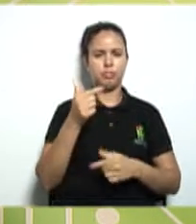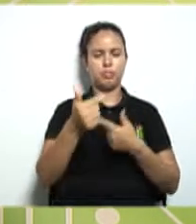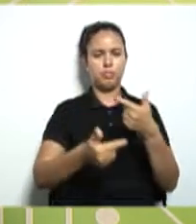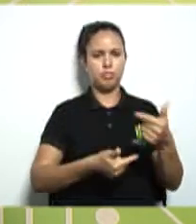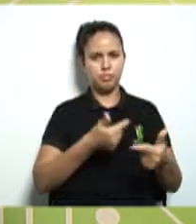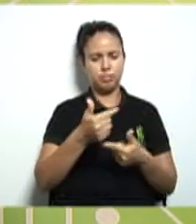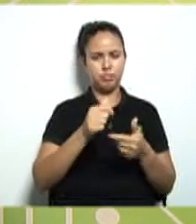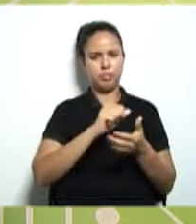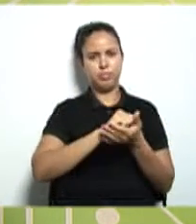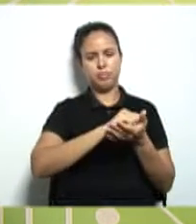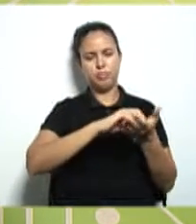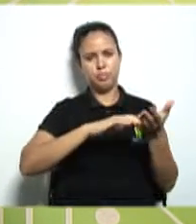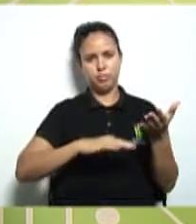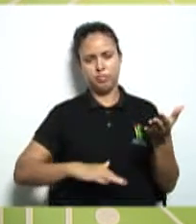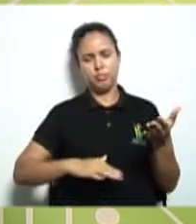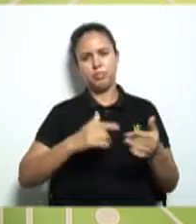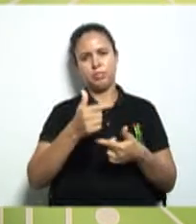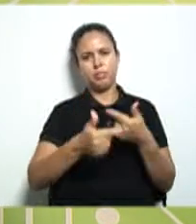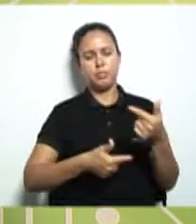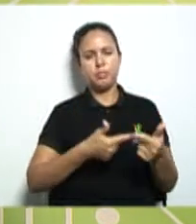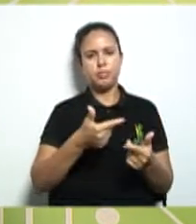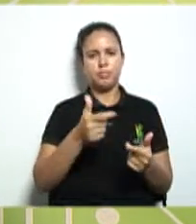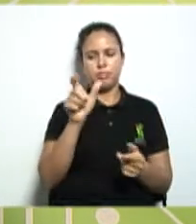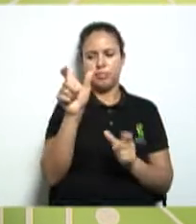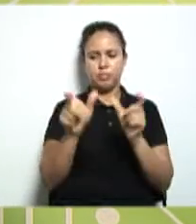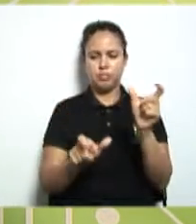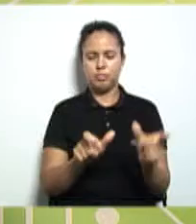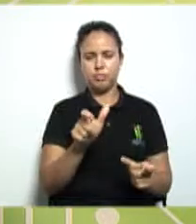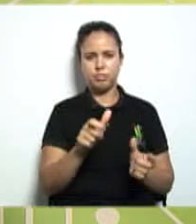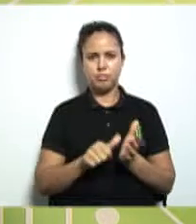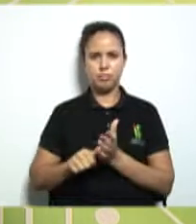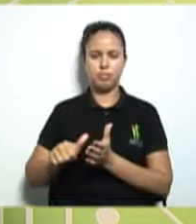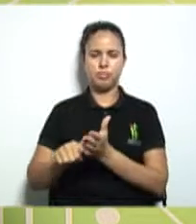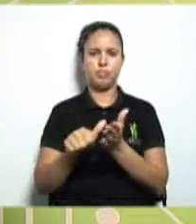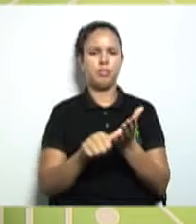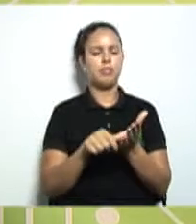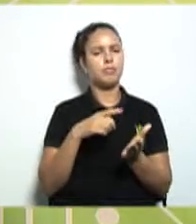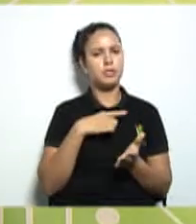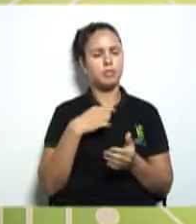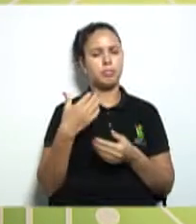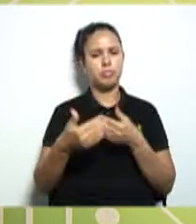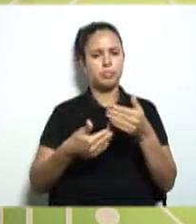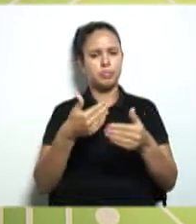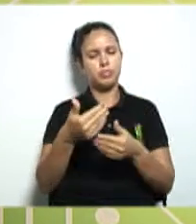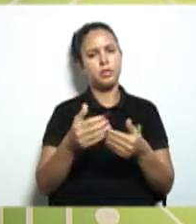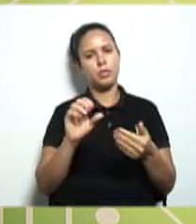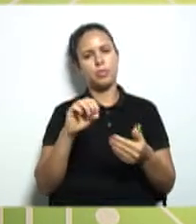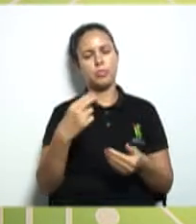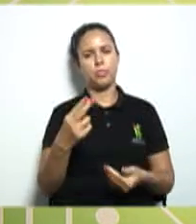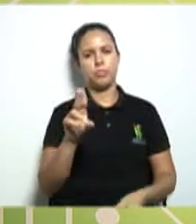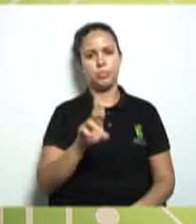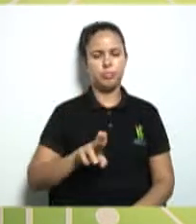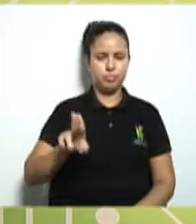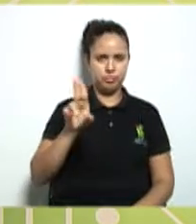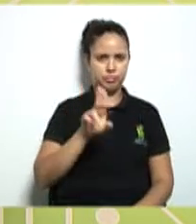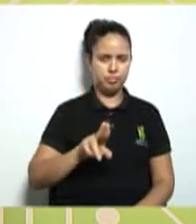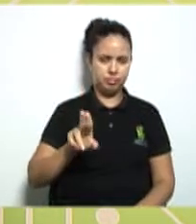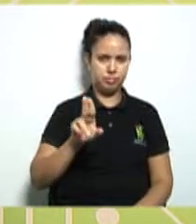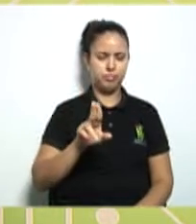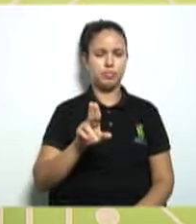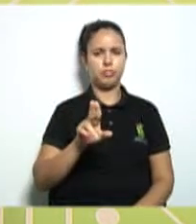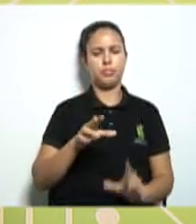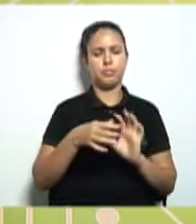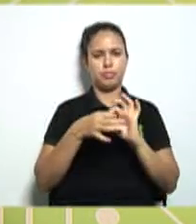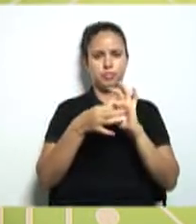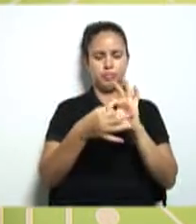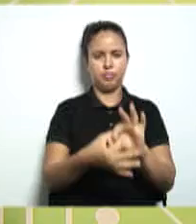as atividades que o cooperado tem para desenvolver ou para usufruir dessas atividades com